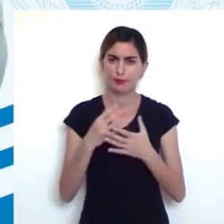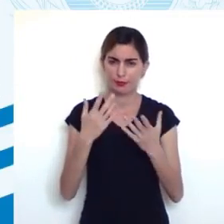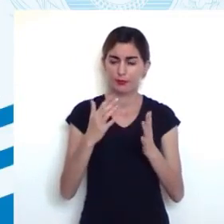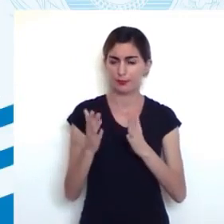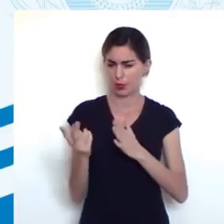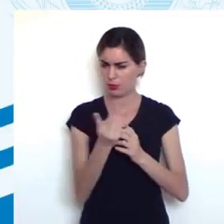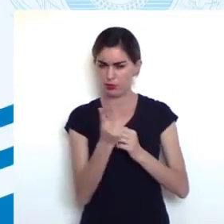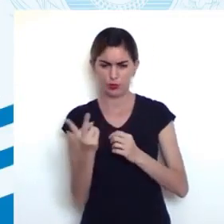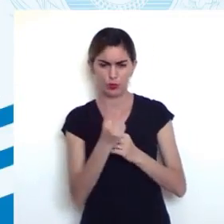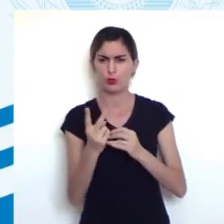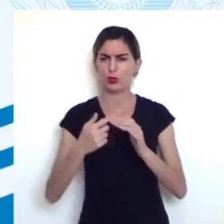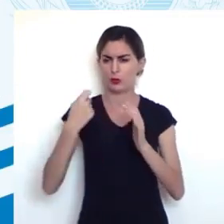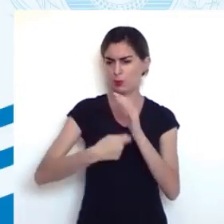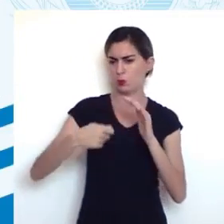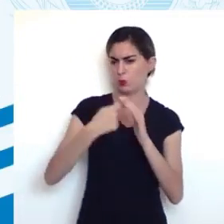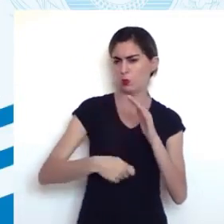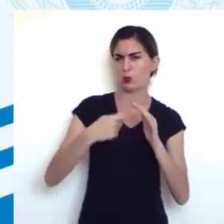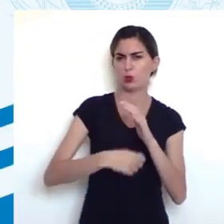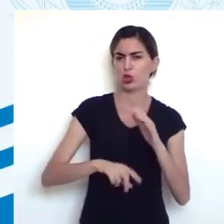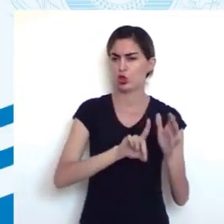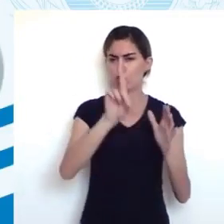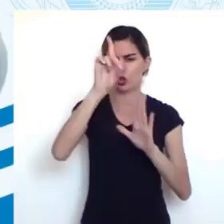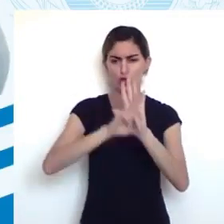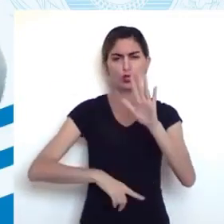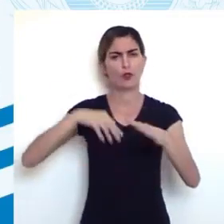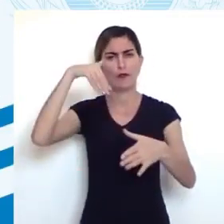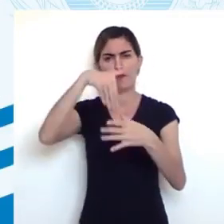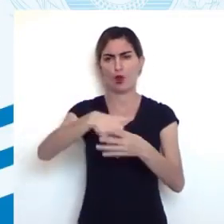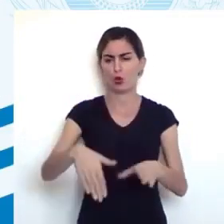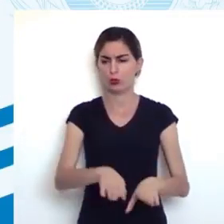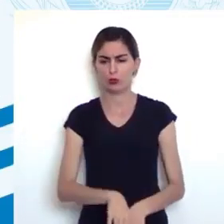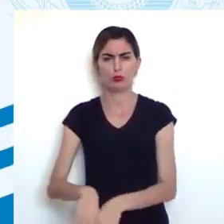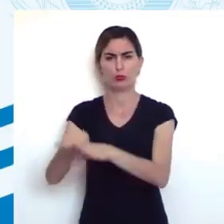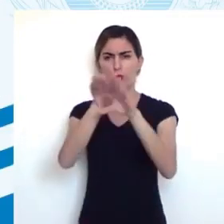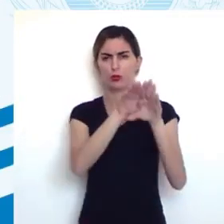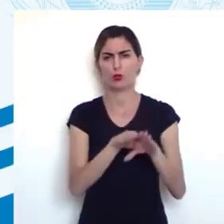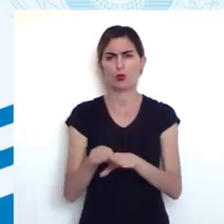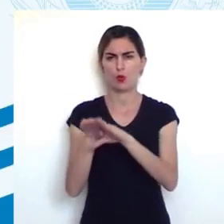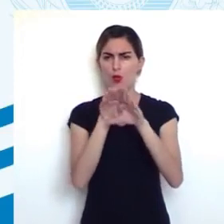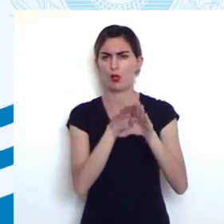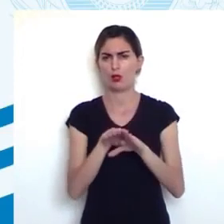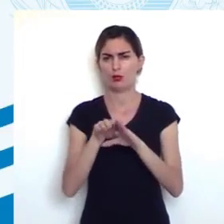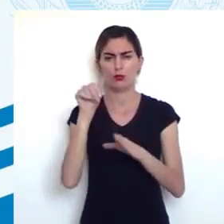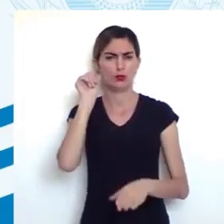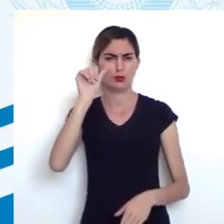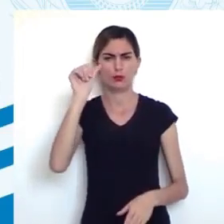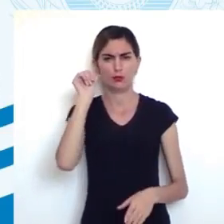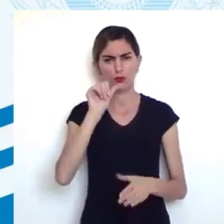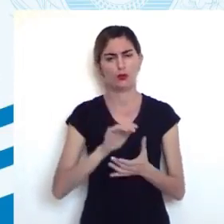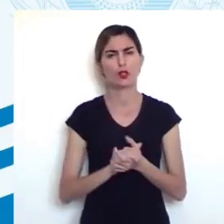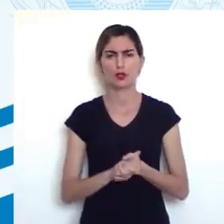ambas lutavam pelo direito ao voto e pela igualdade entre as mulheres.